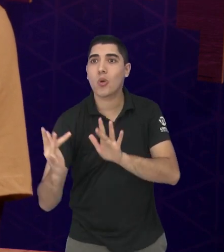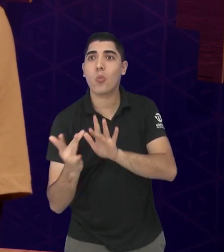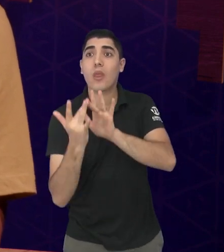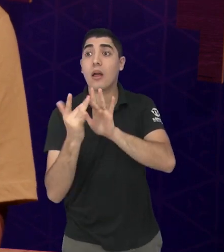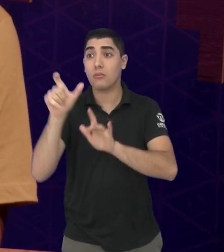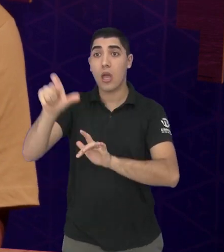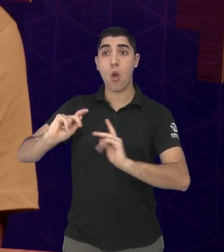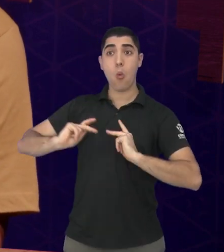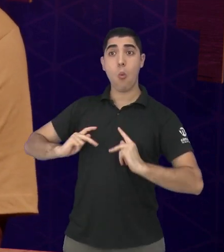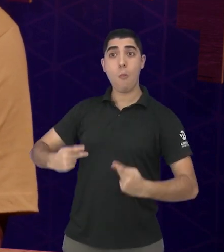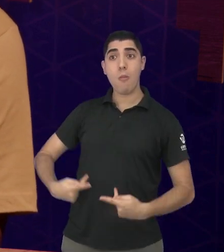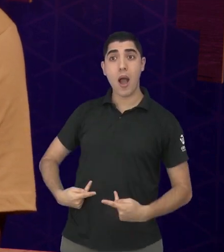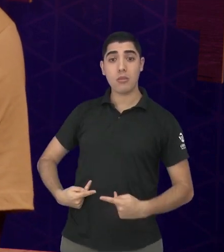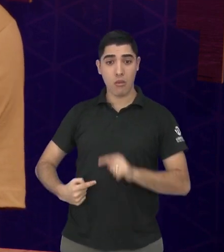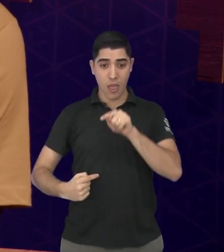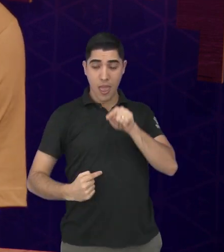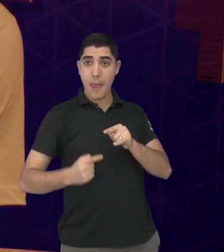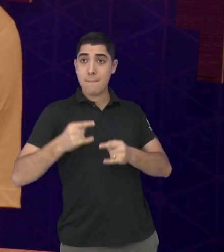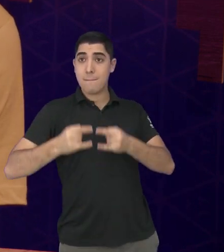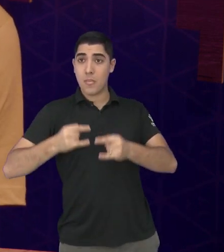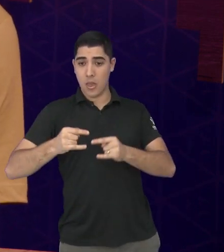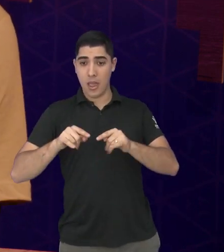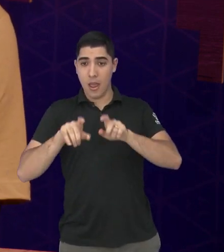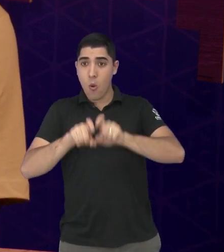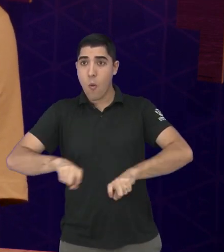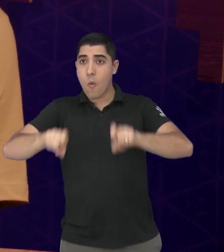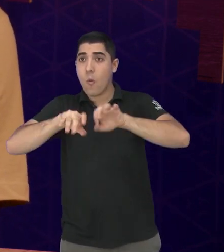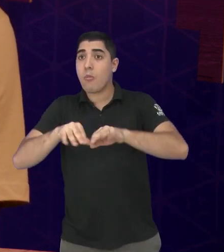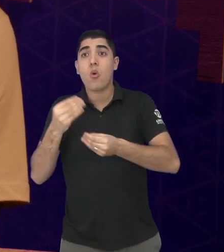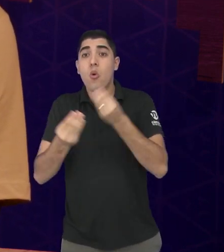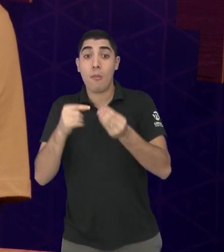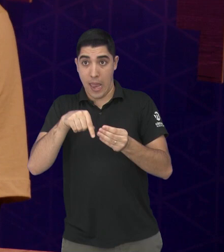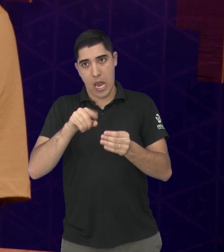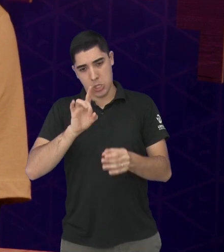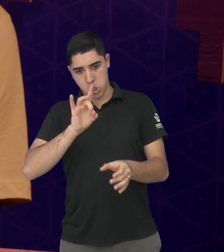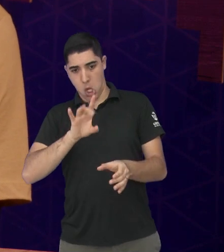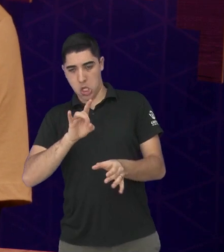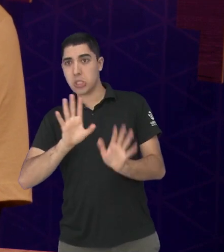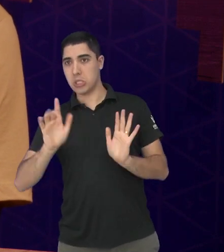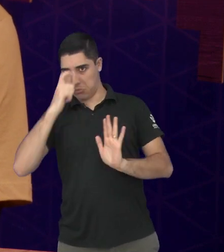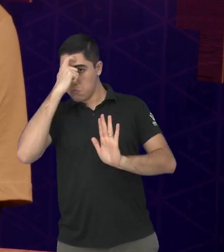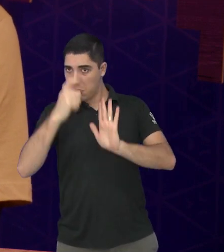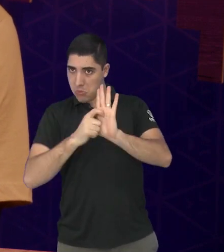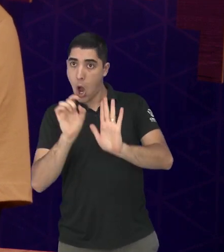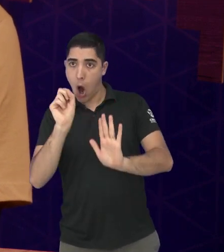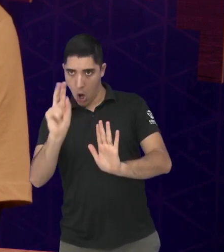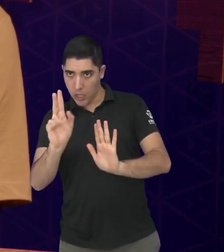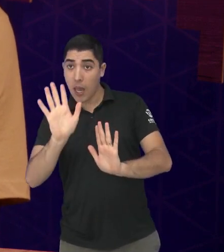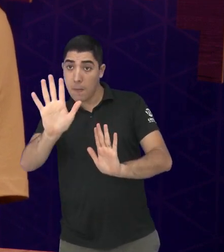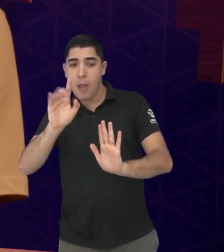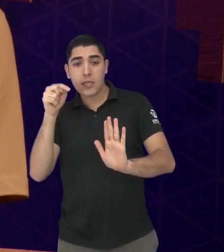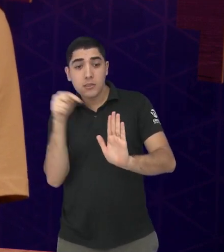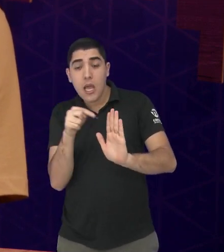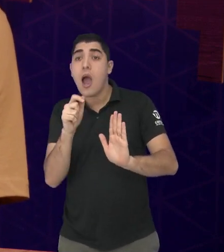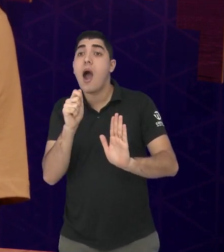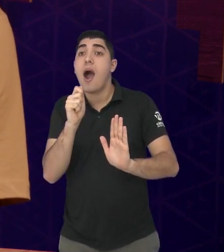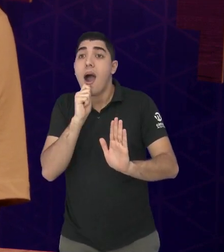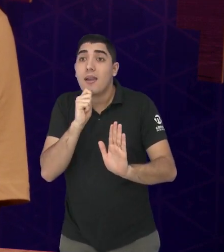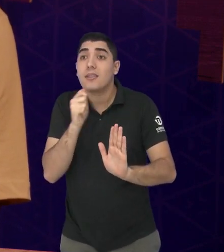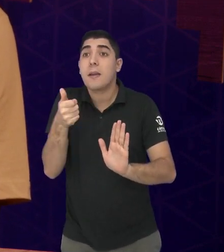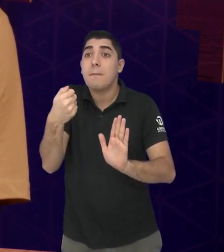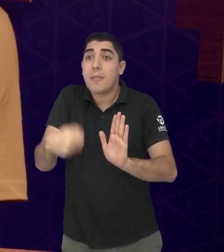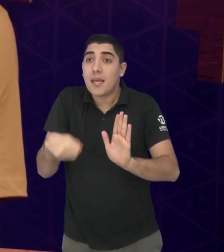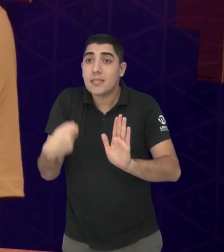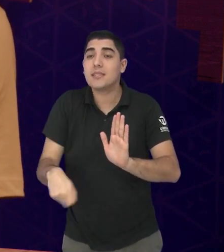Porque tudo bem que ela é autônoma, é uma inteligência artificial autônoma, mas ela ainda